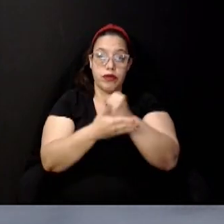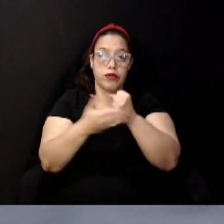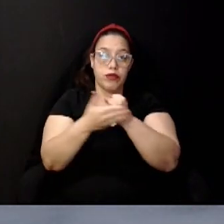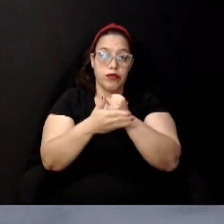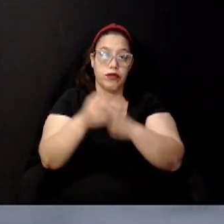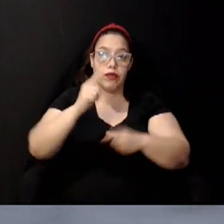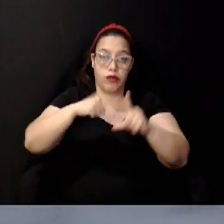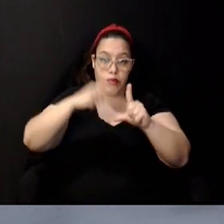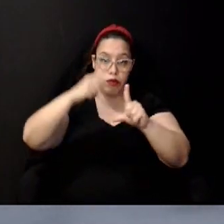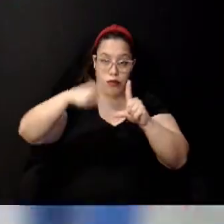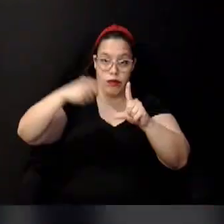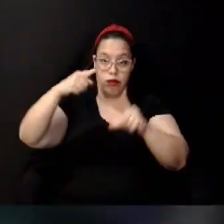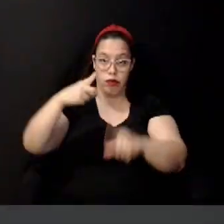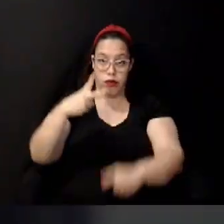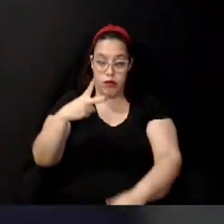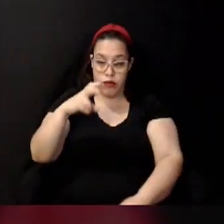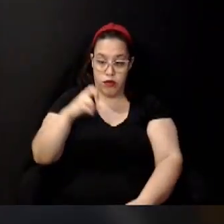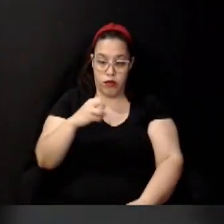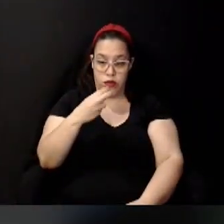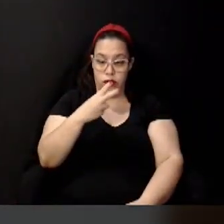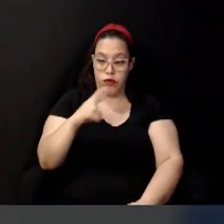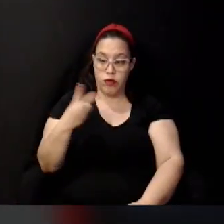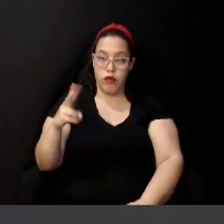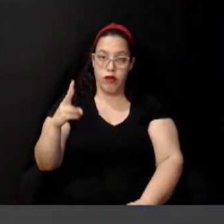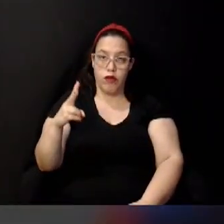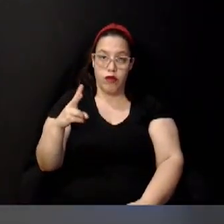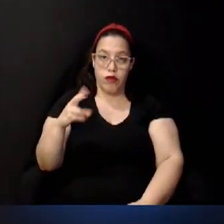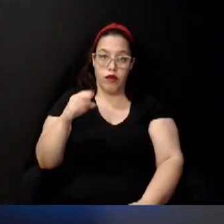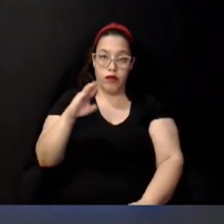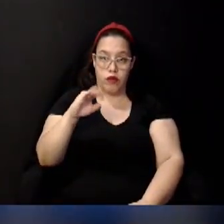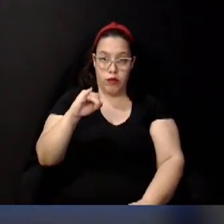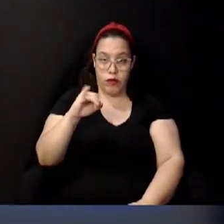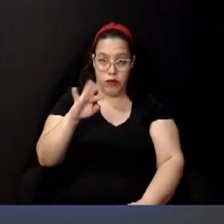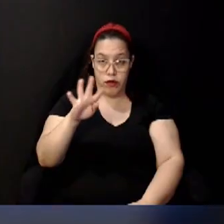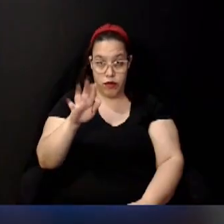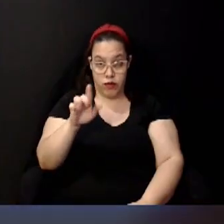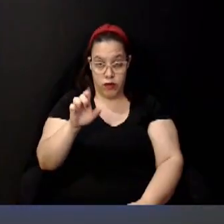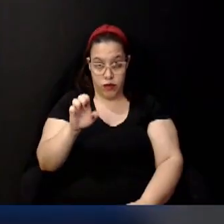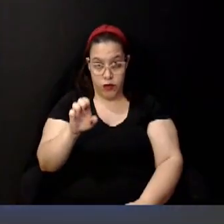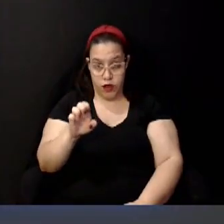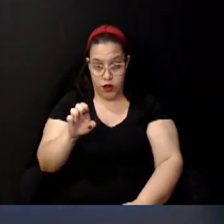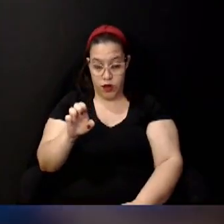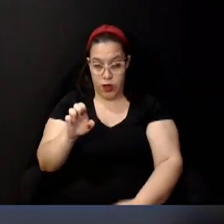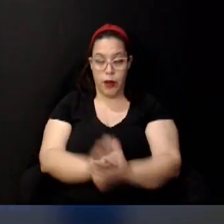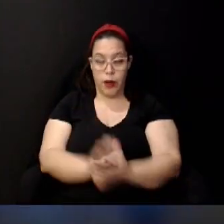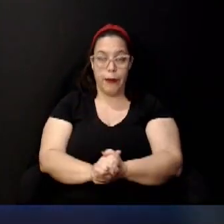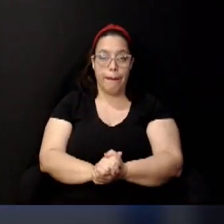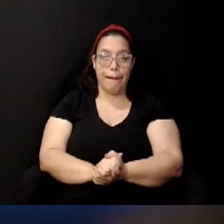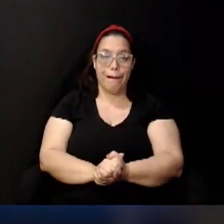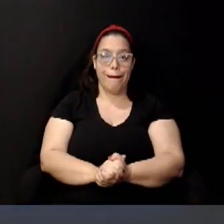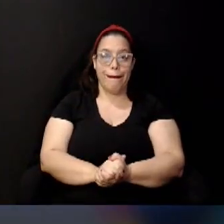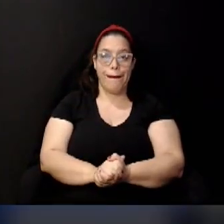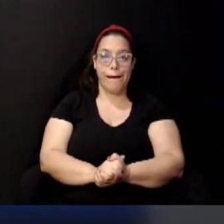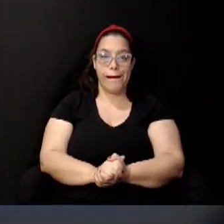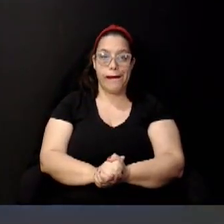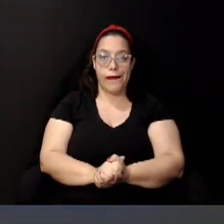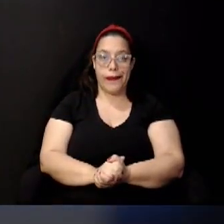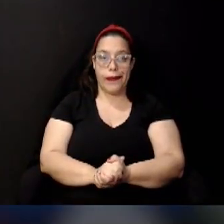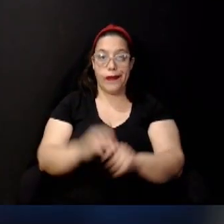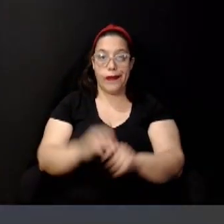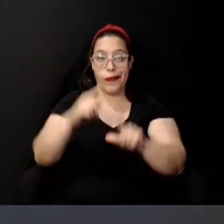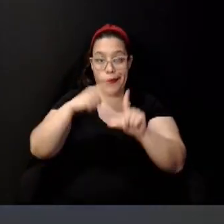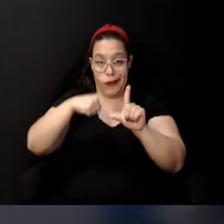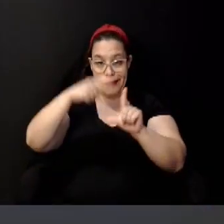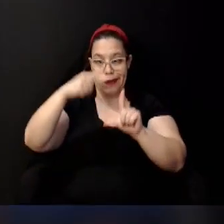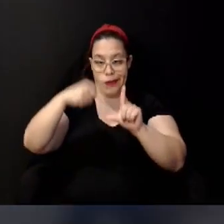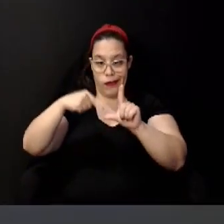de 2022, o IBGE, o Instituto Brasileiro de Geografia e Estatística, apontou